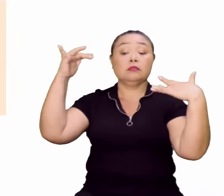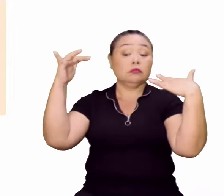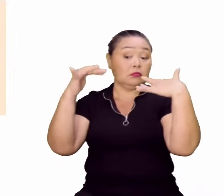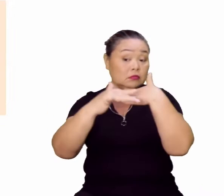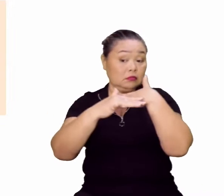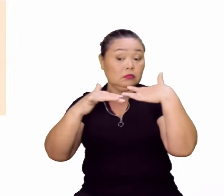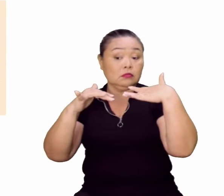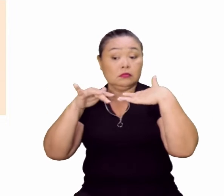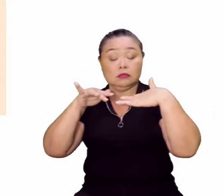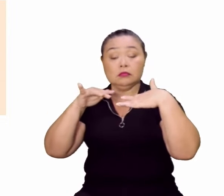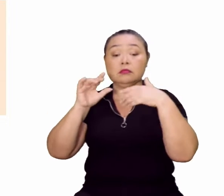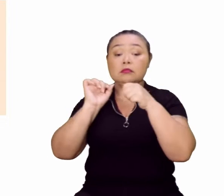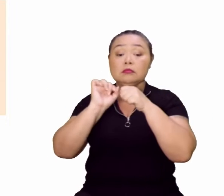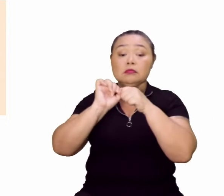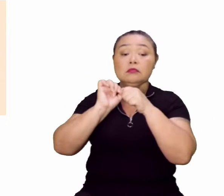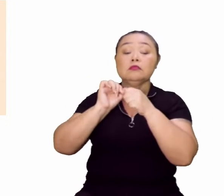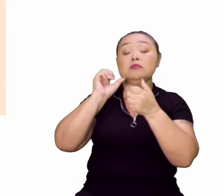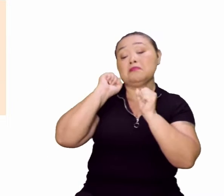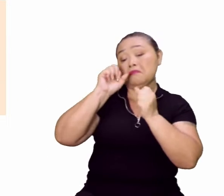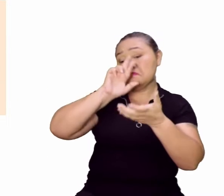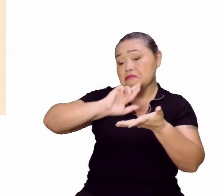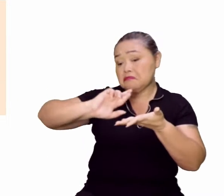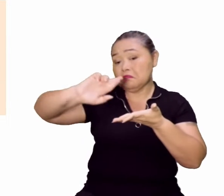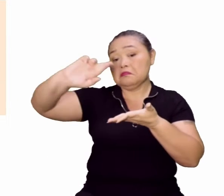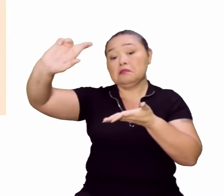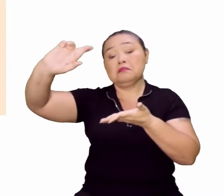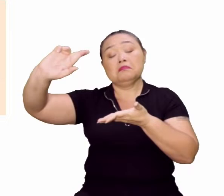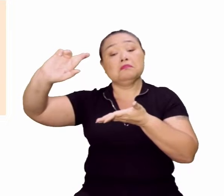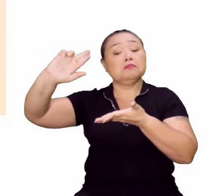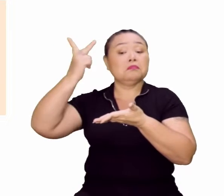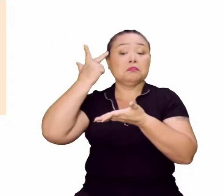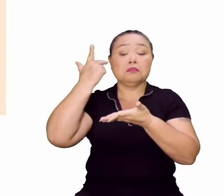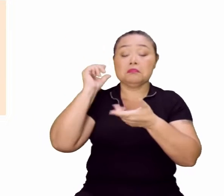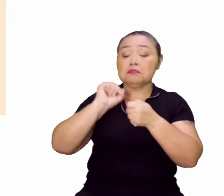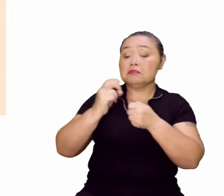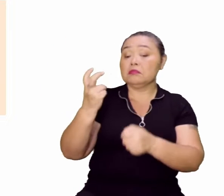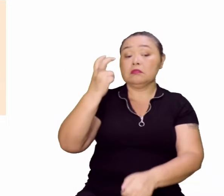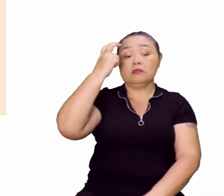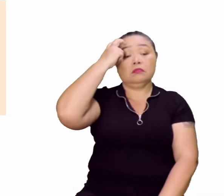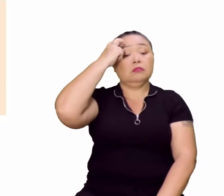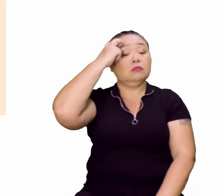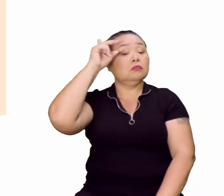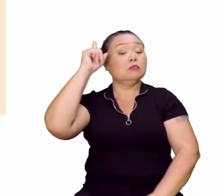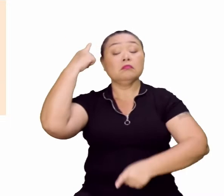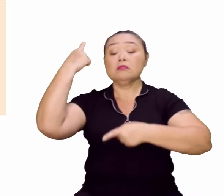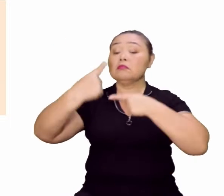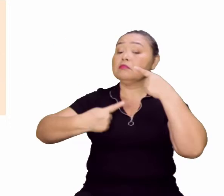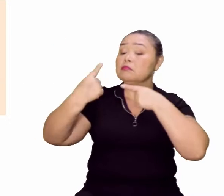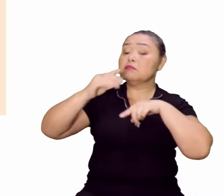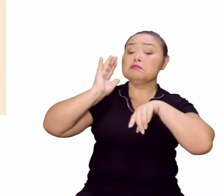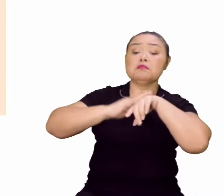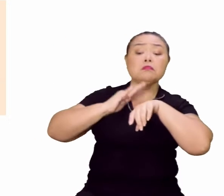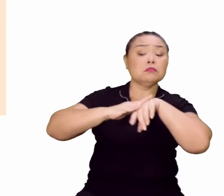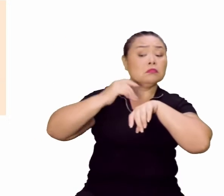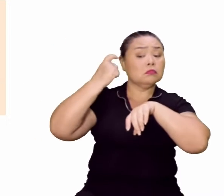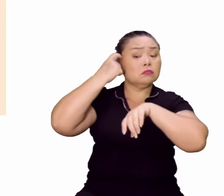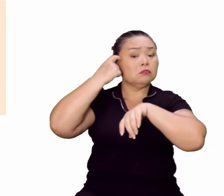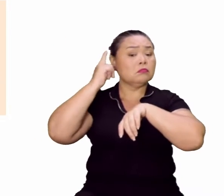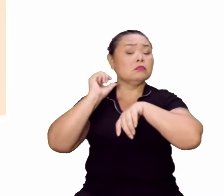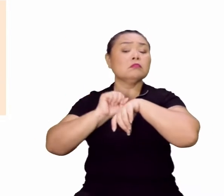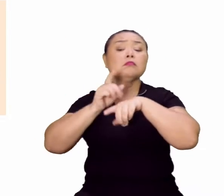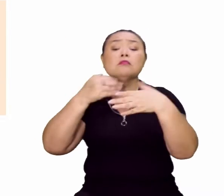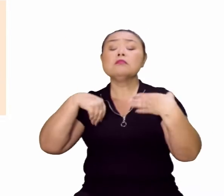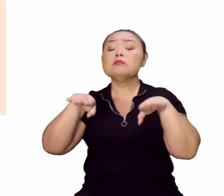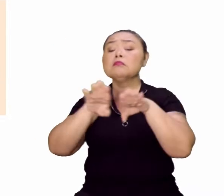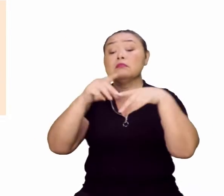movimentos migratórios? Pode ser religioso, pode ser natural, pode ser cultural, pode ser